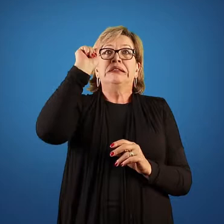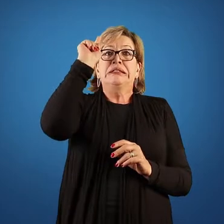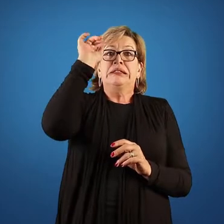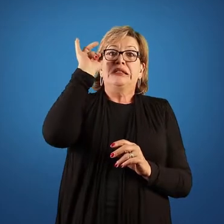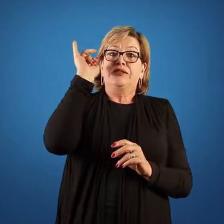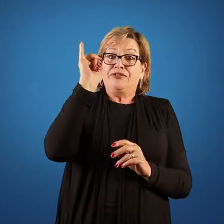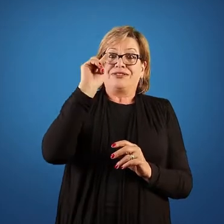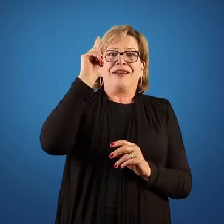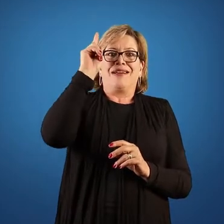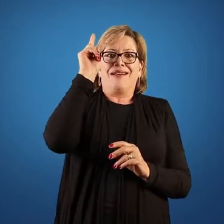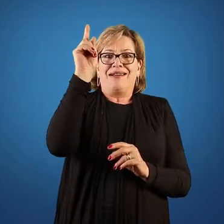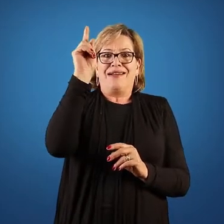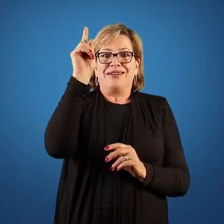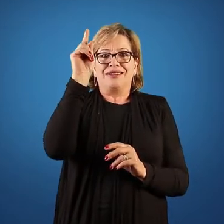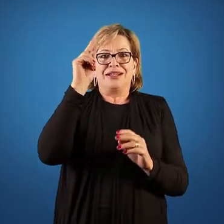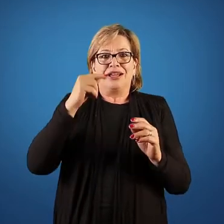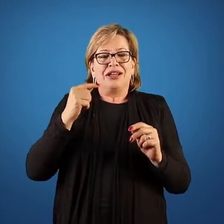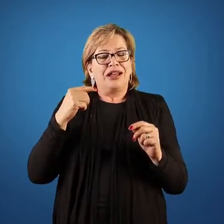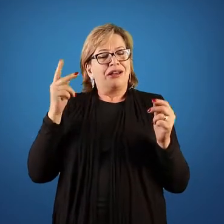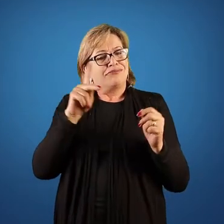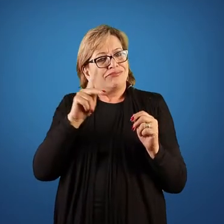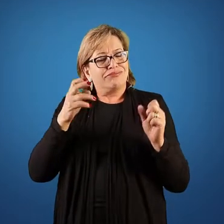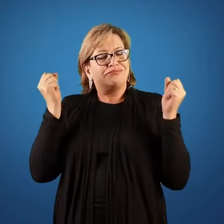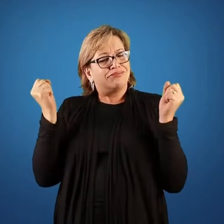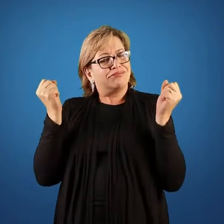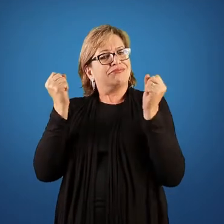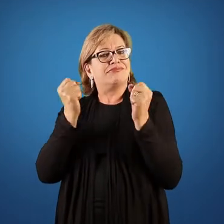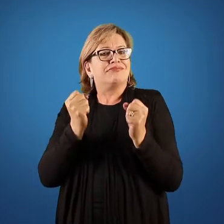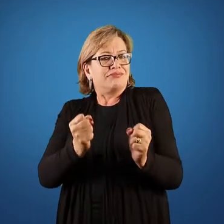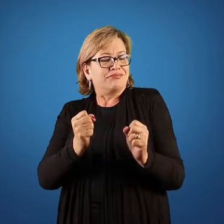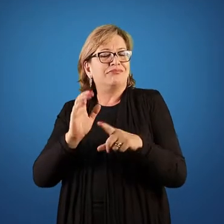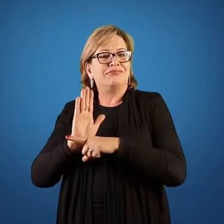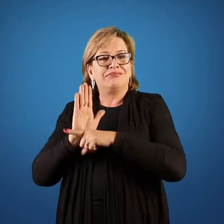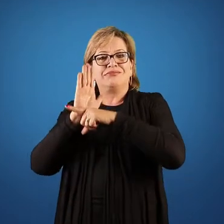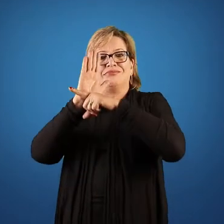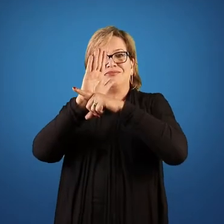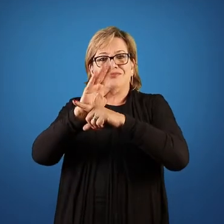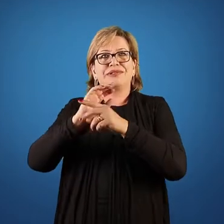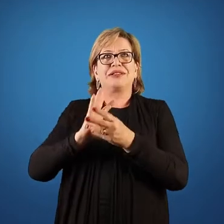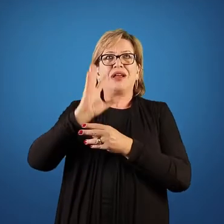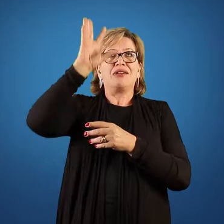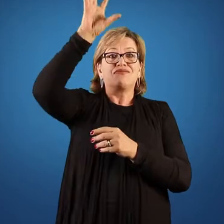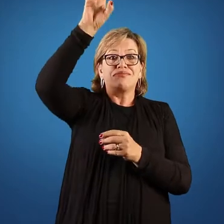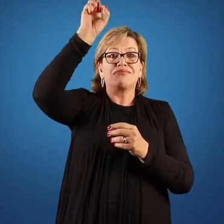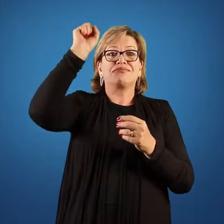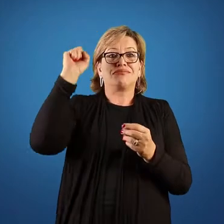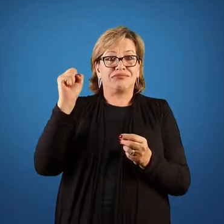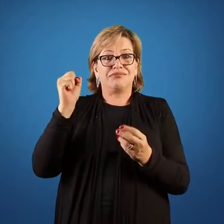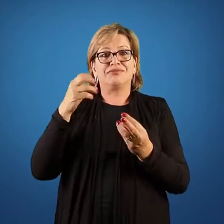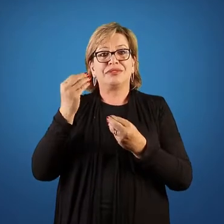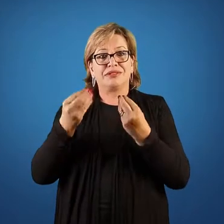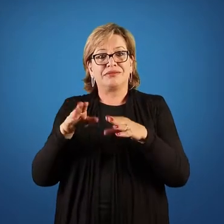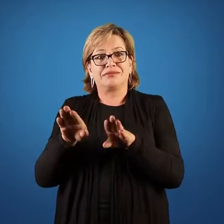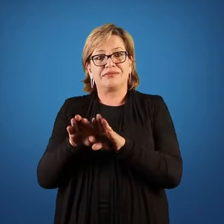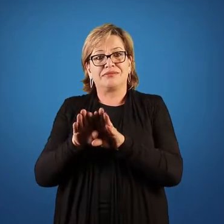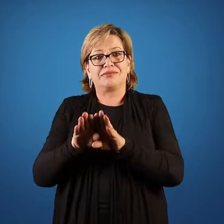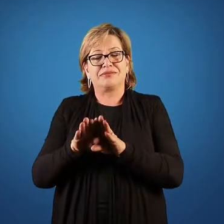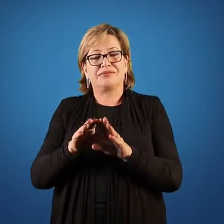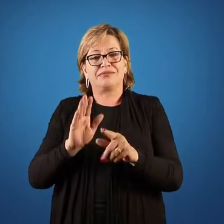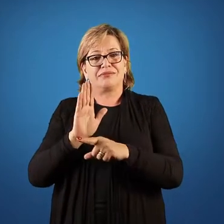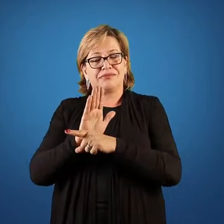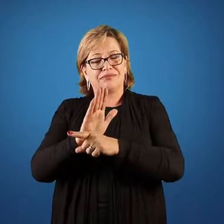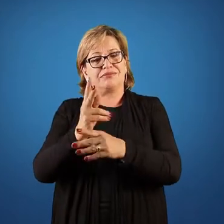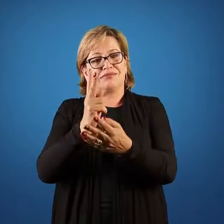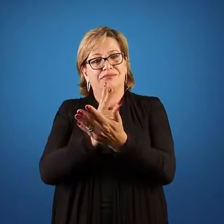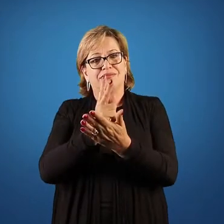presos em alguma posição, a gente tenha condições, né, de alcançar o aluno e ajudar ele a se soltar.